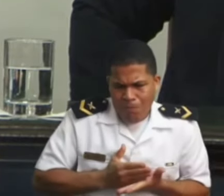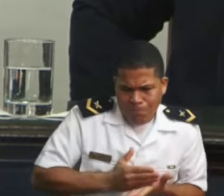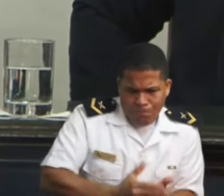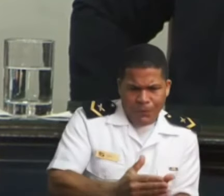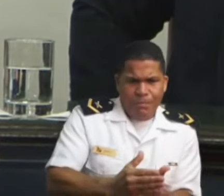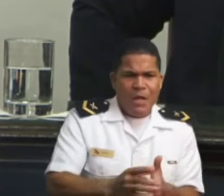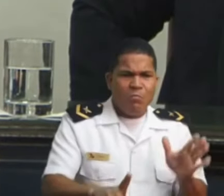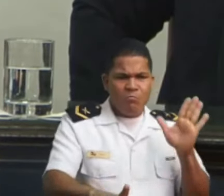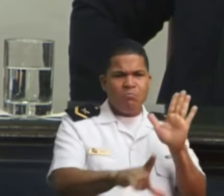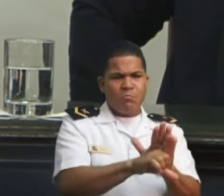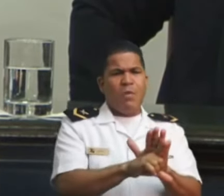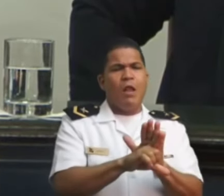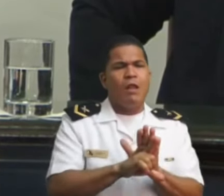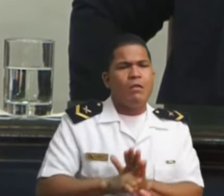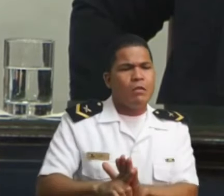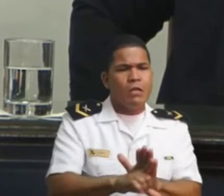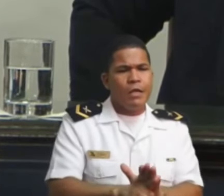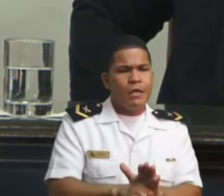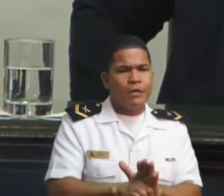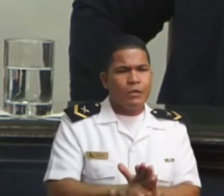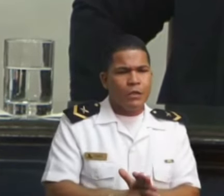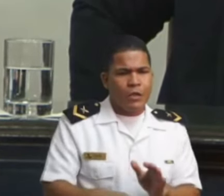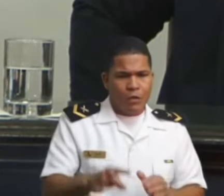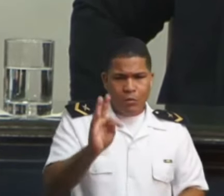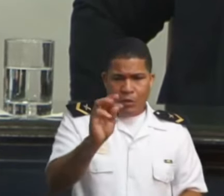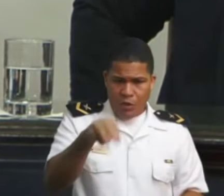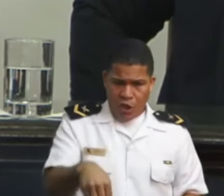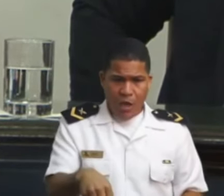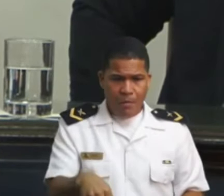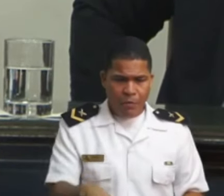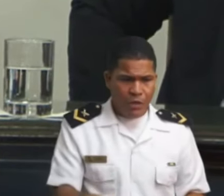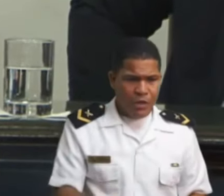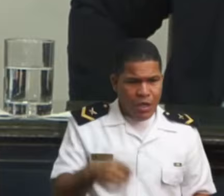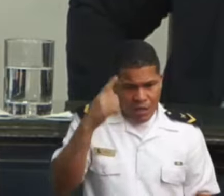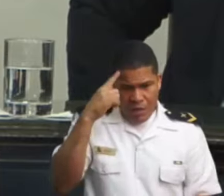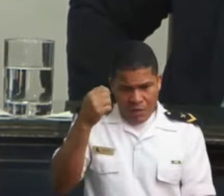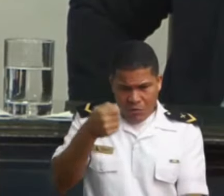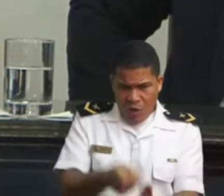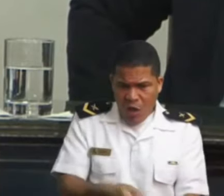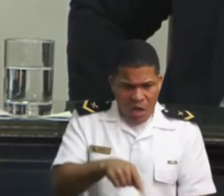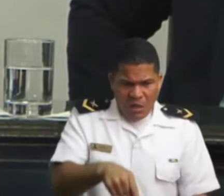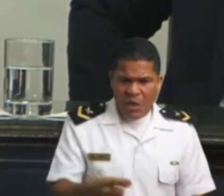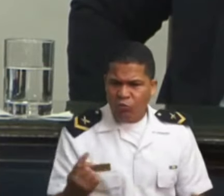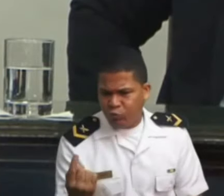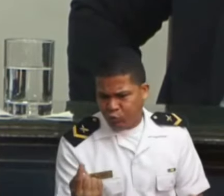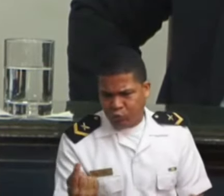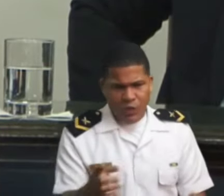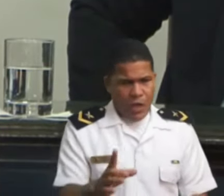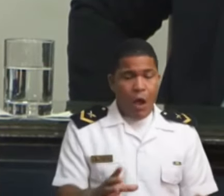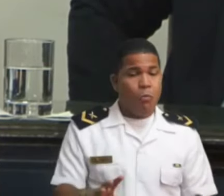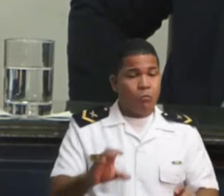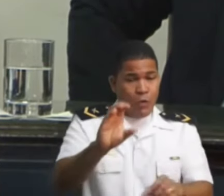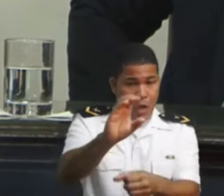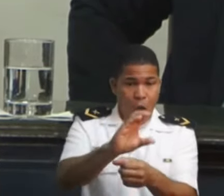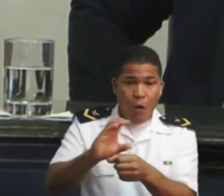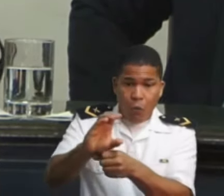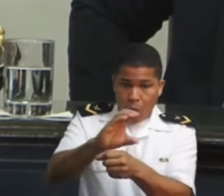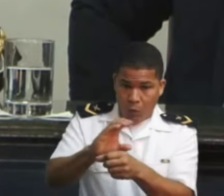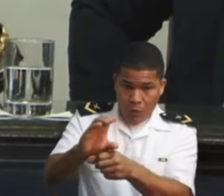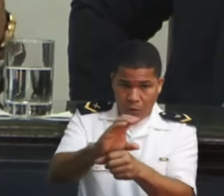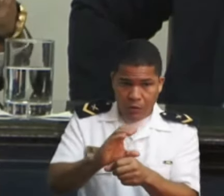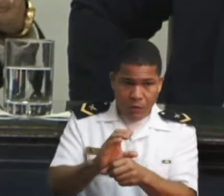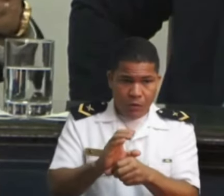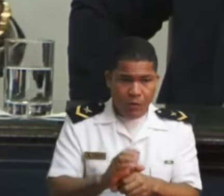do Tribunal Marítimo. Suas decisões não são singulares, são colegiadas. Ou seja, eu